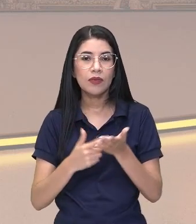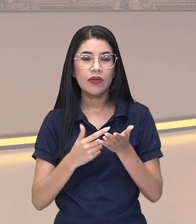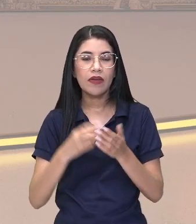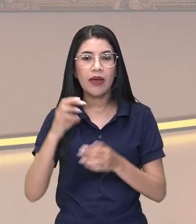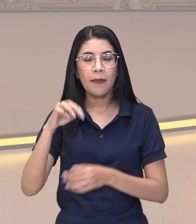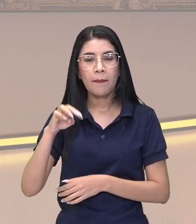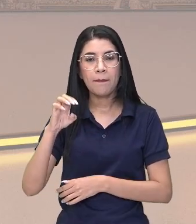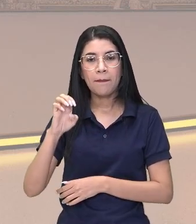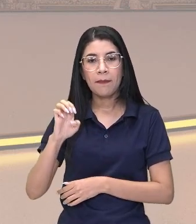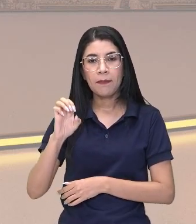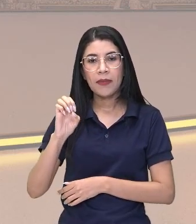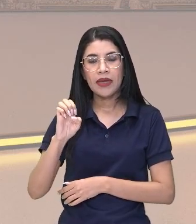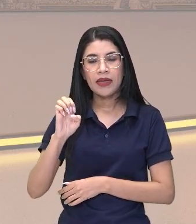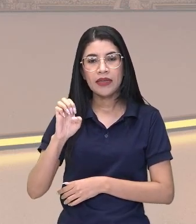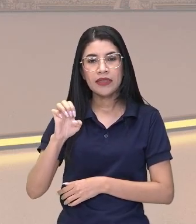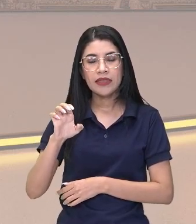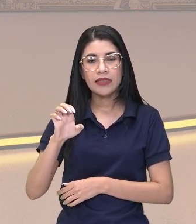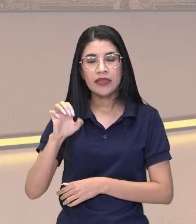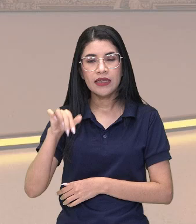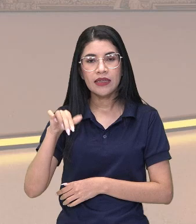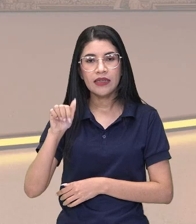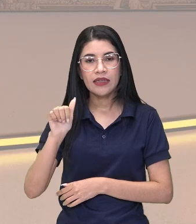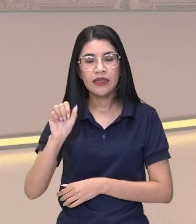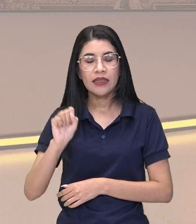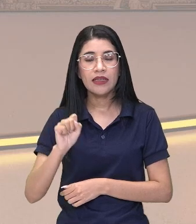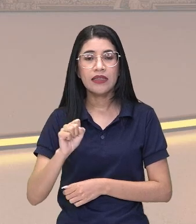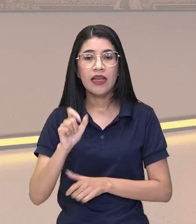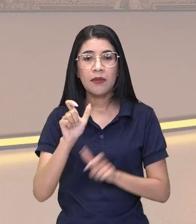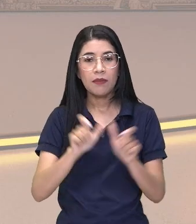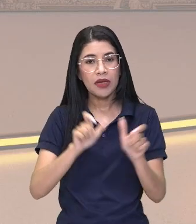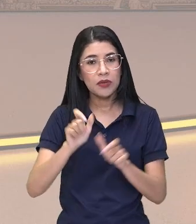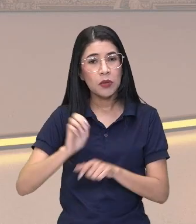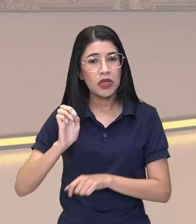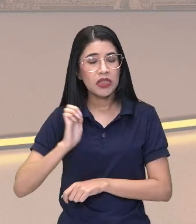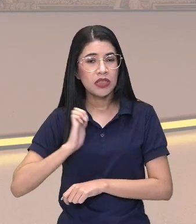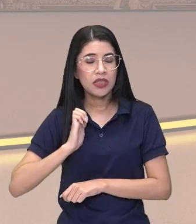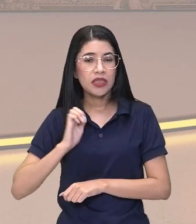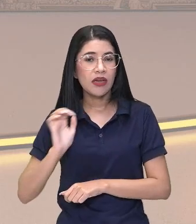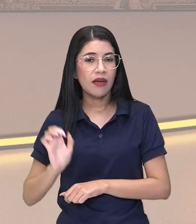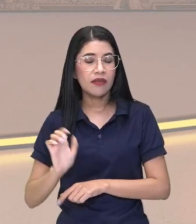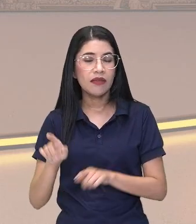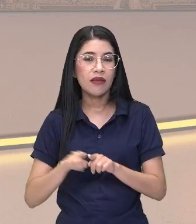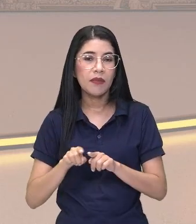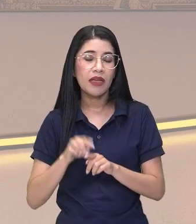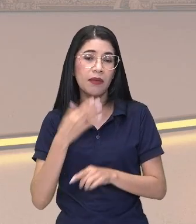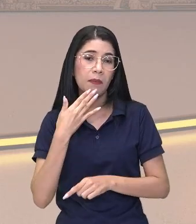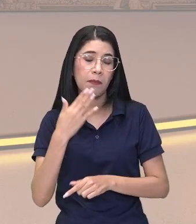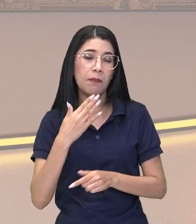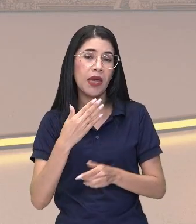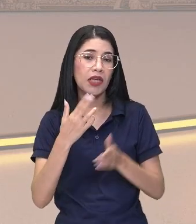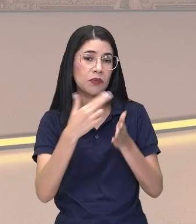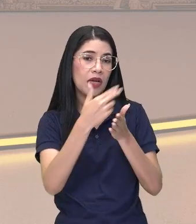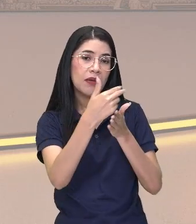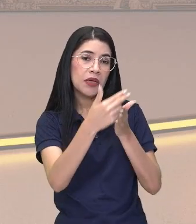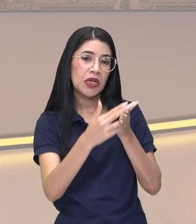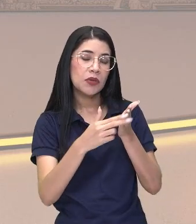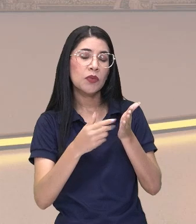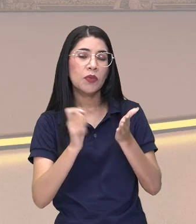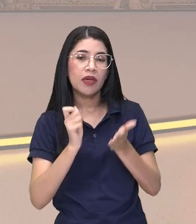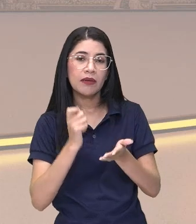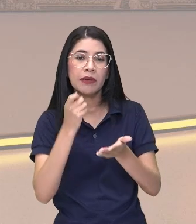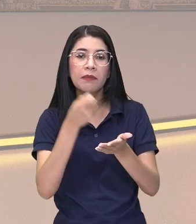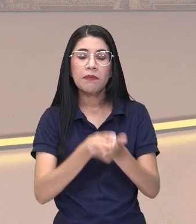São aquelas pessoas que têm tanto dinheiro que eles vão, então, por exemplo, pedir um quadro e vão pagar muito bem ali